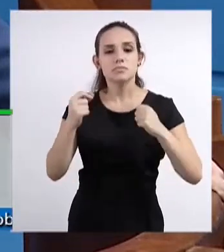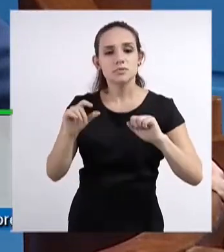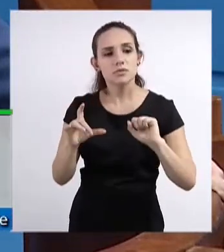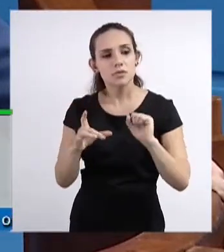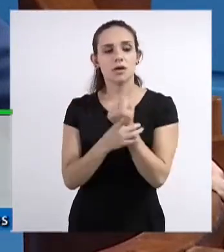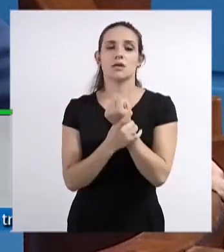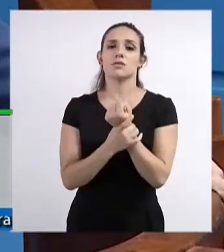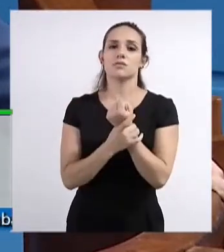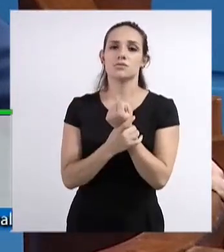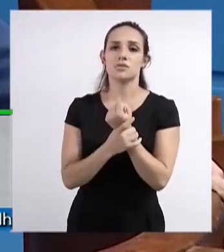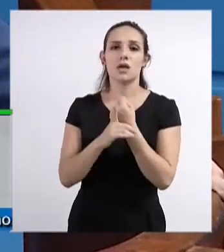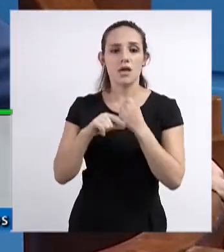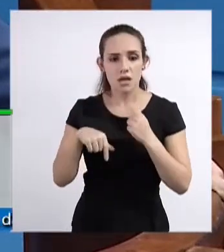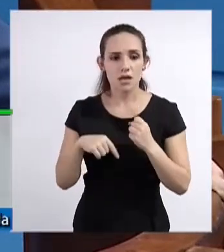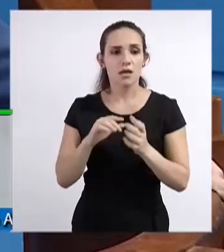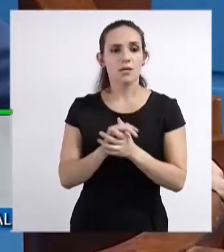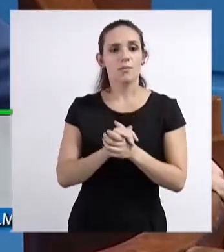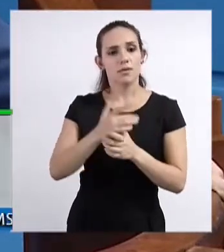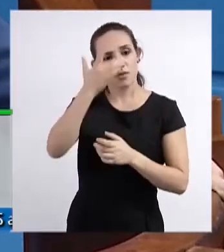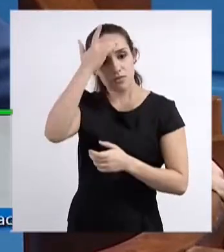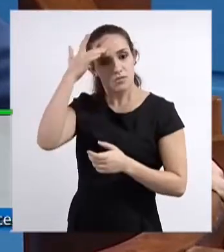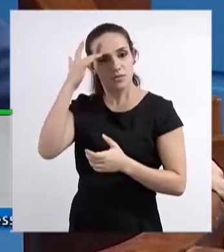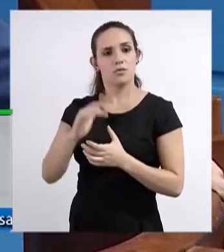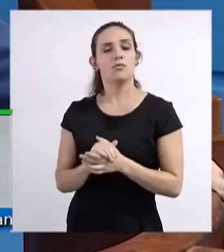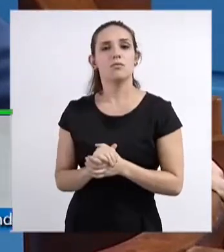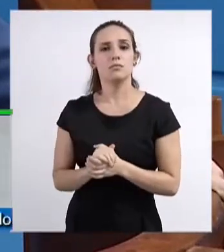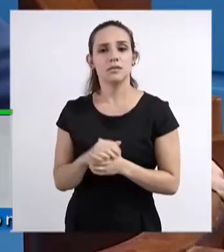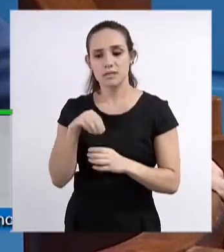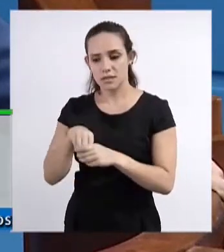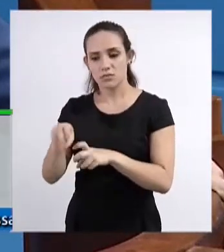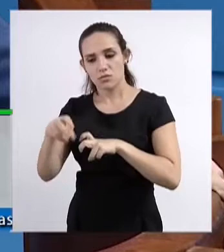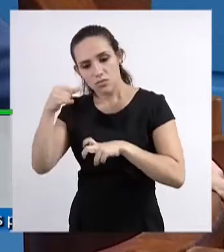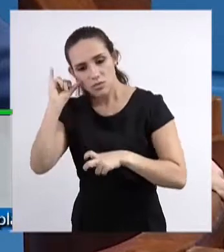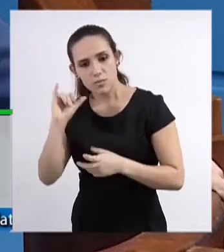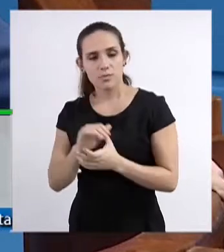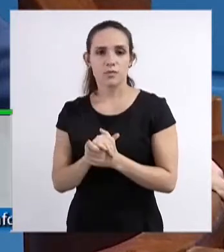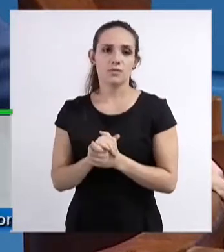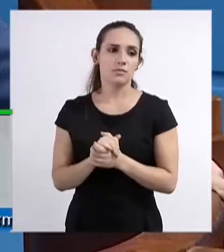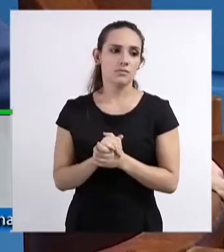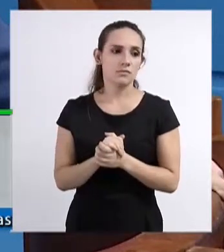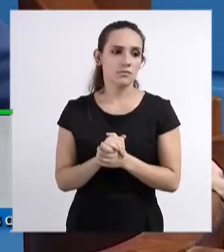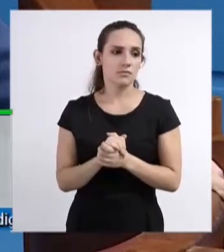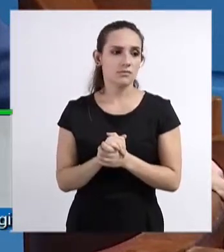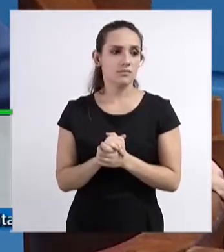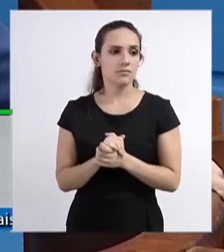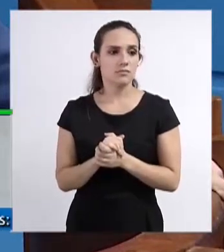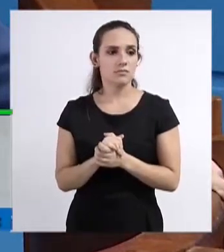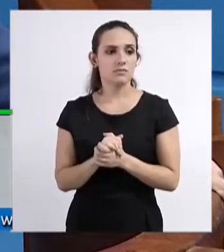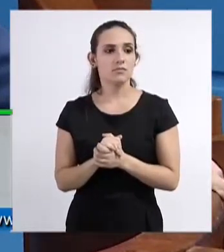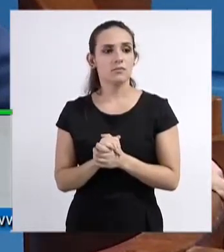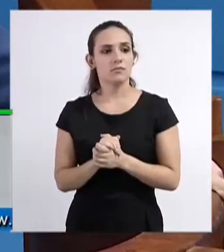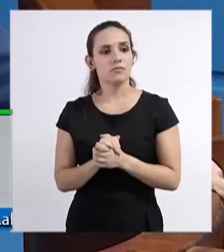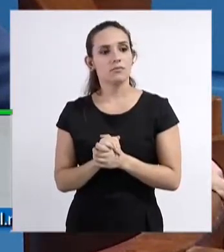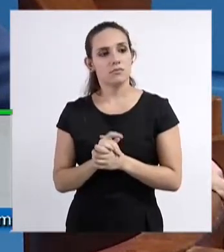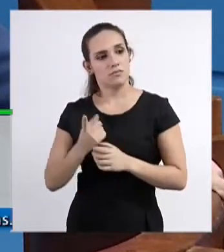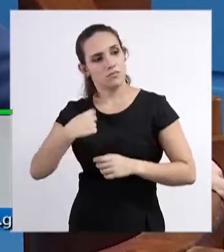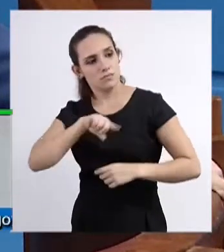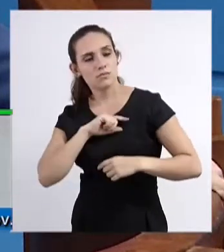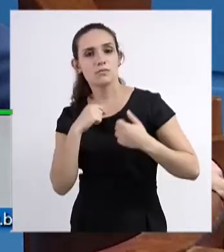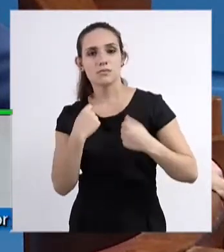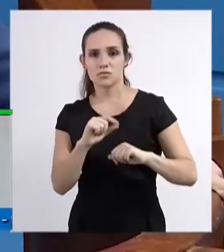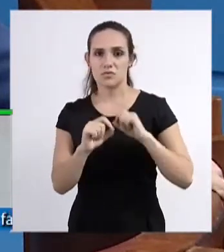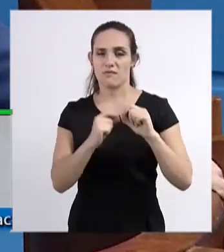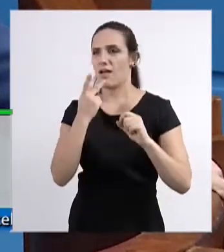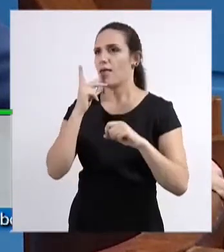homem no campo, do cidadão, já que existe uma transferência enorme das nossas responsabilidades para o